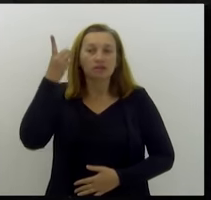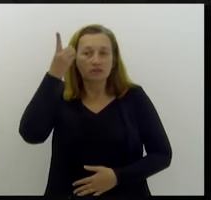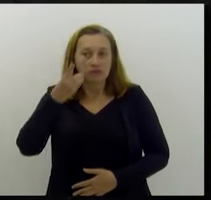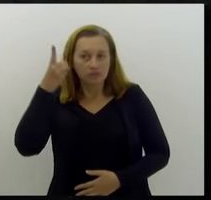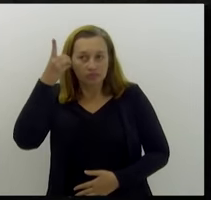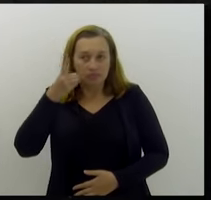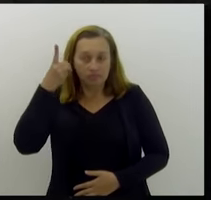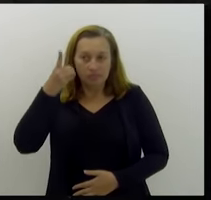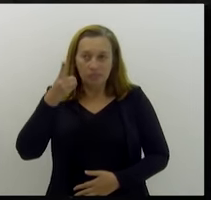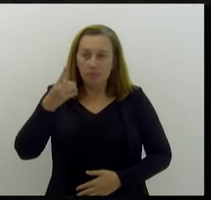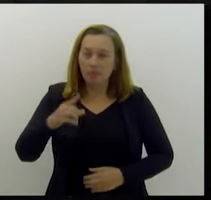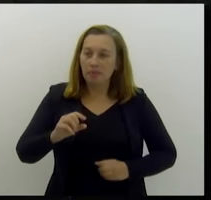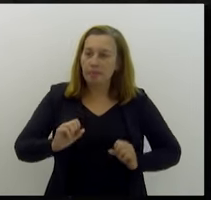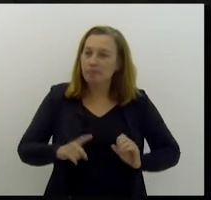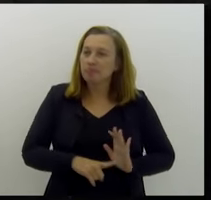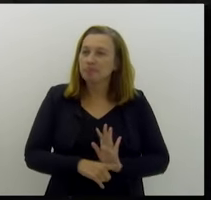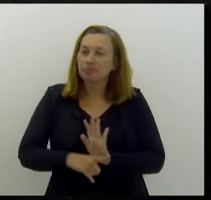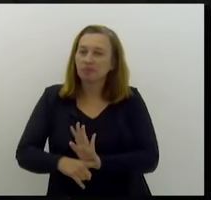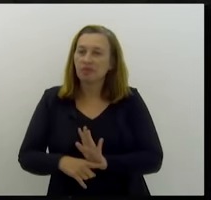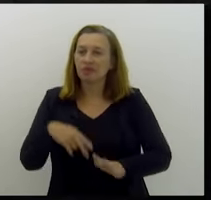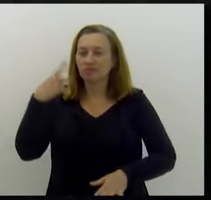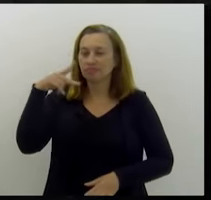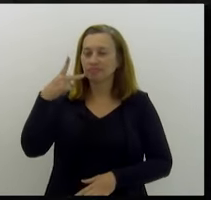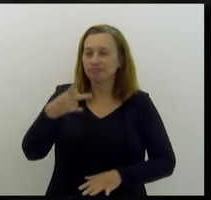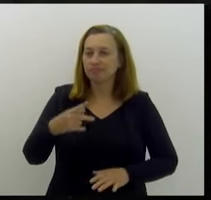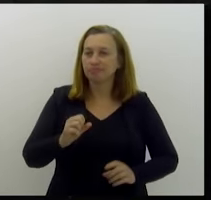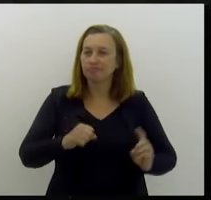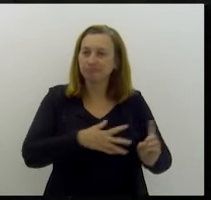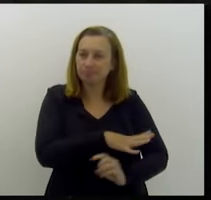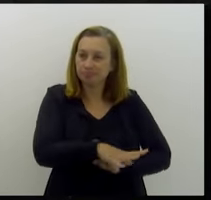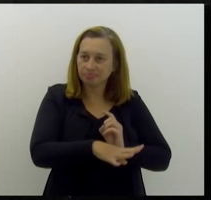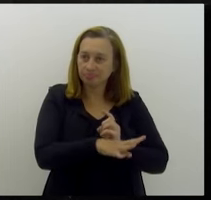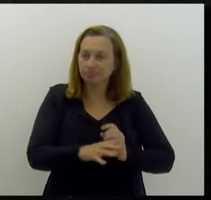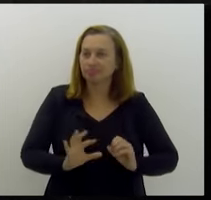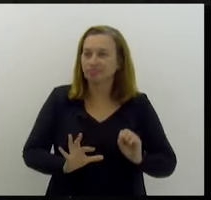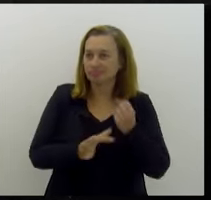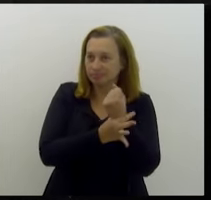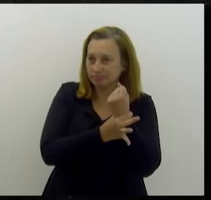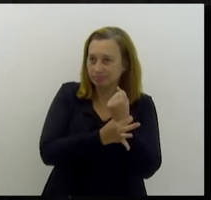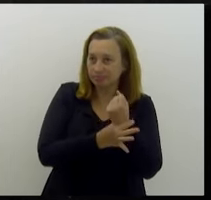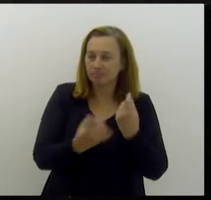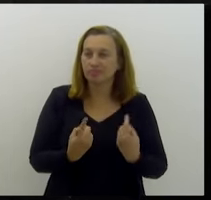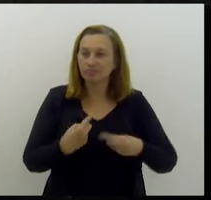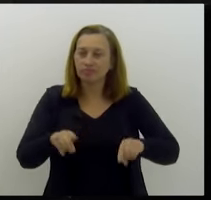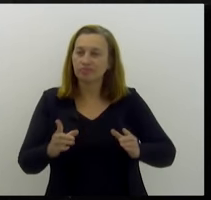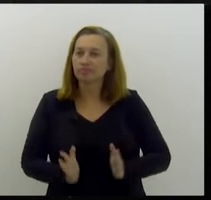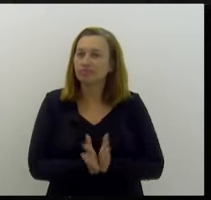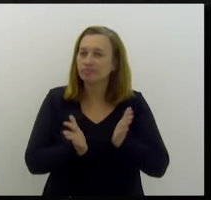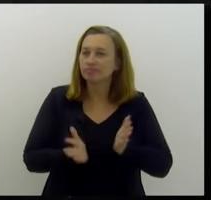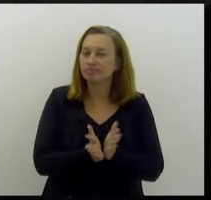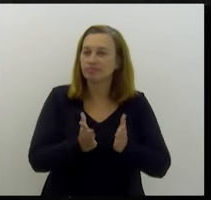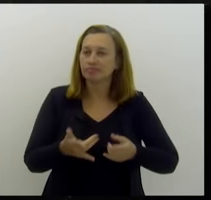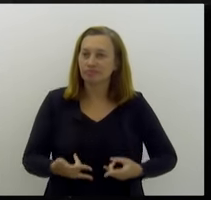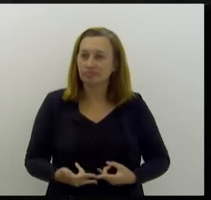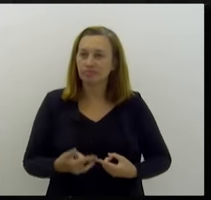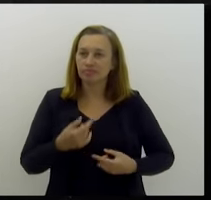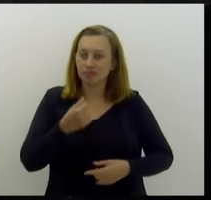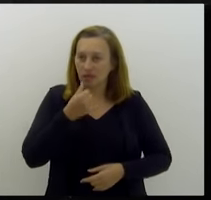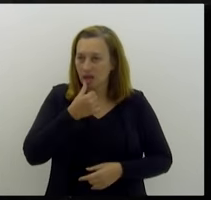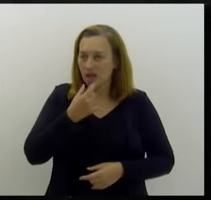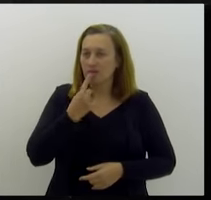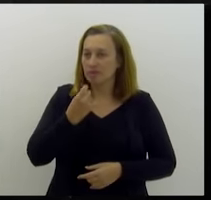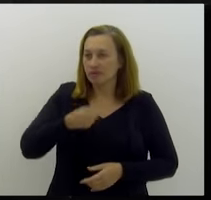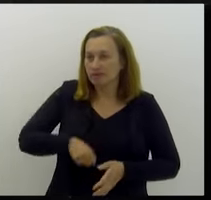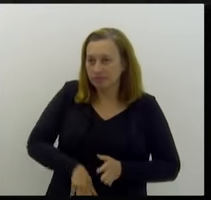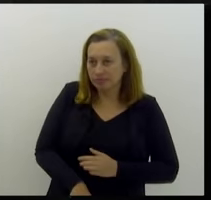trazem benefícios a políticas de assistência como a garantia do combate à pobreza menstrual a partir da